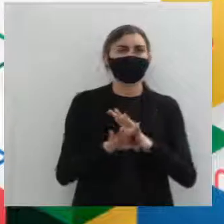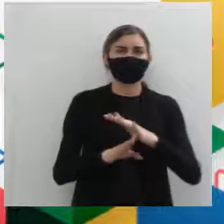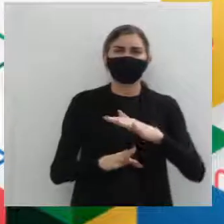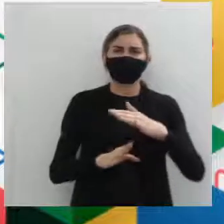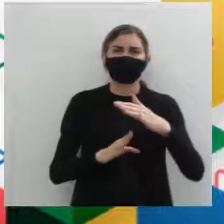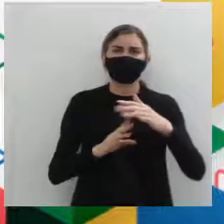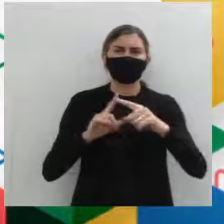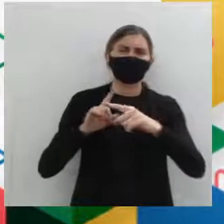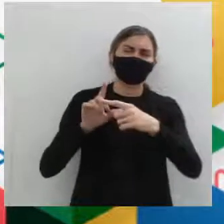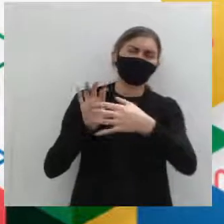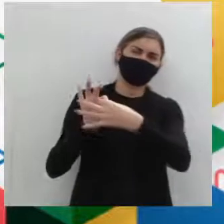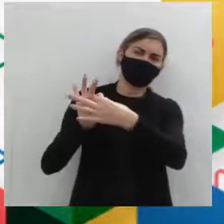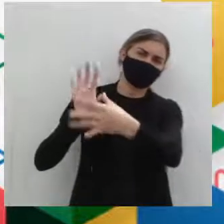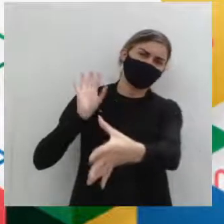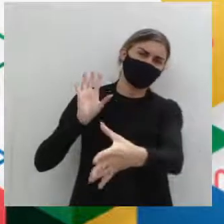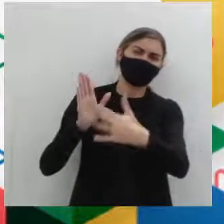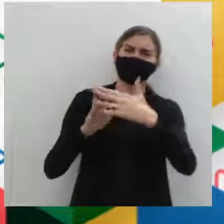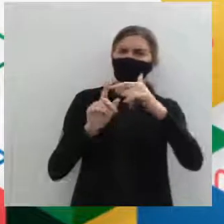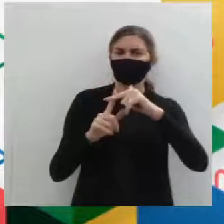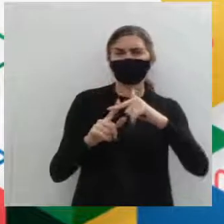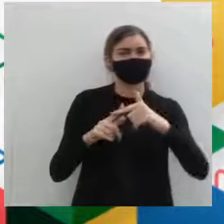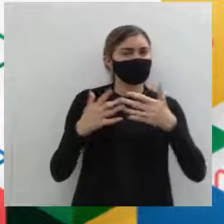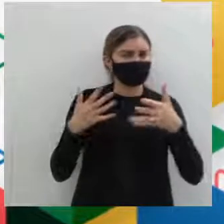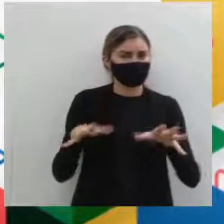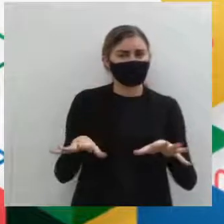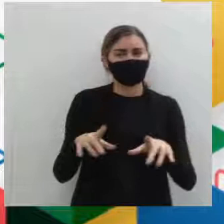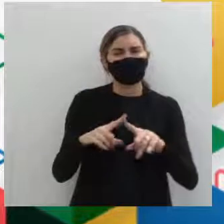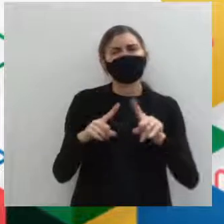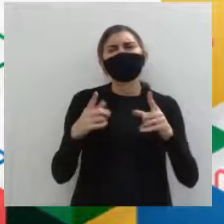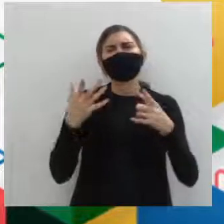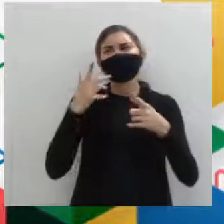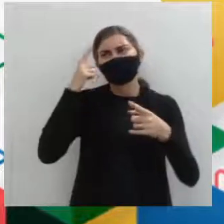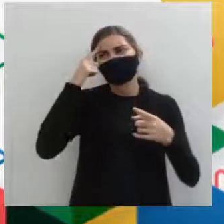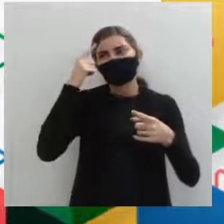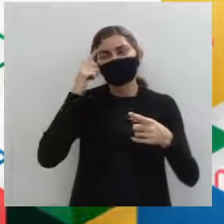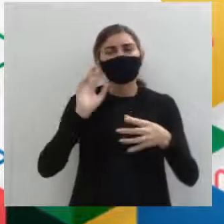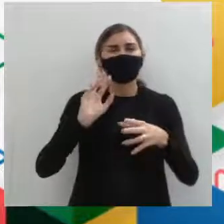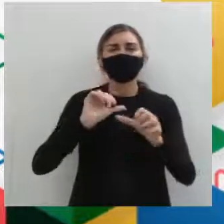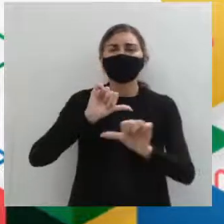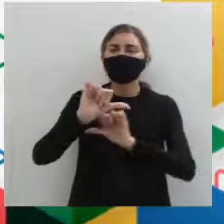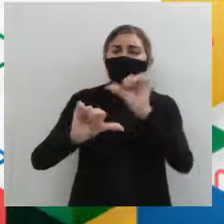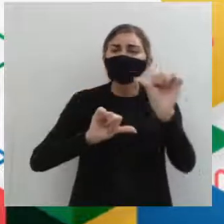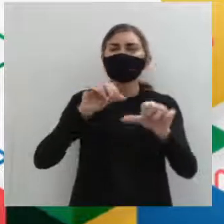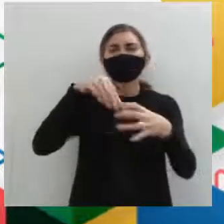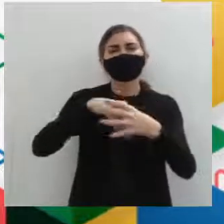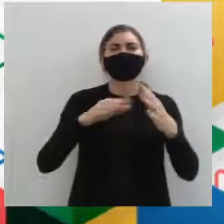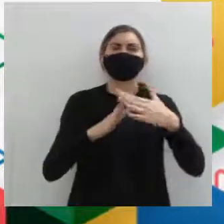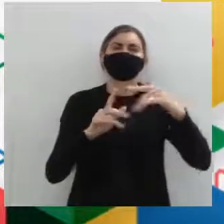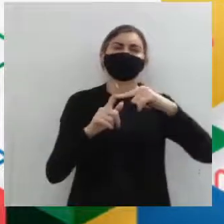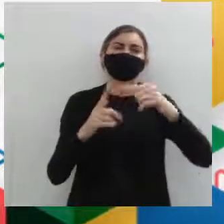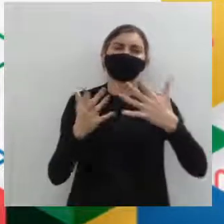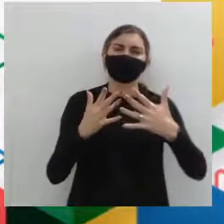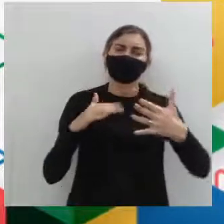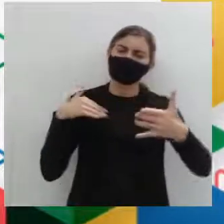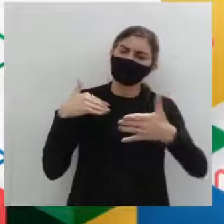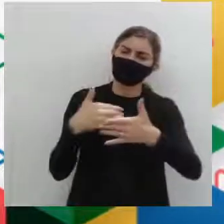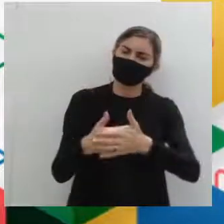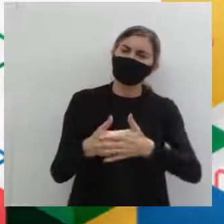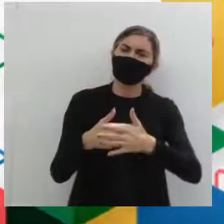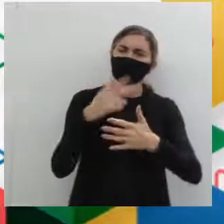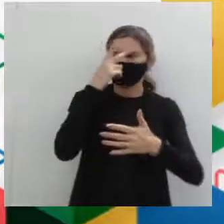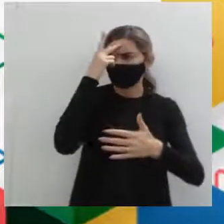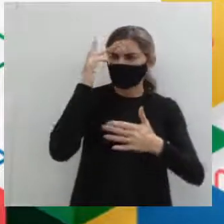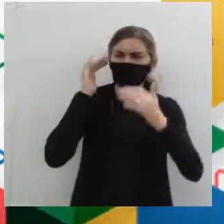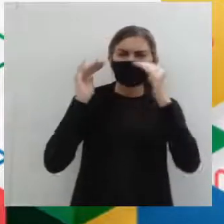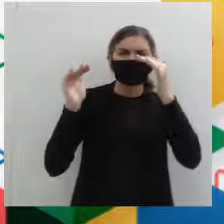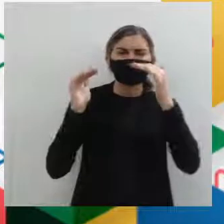de romper com a igreja. Contentava-se com uma reforma interna que fosse capaz de aproximar os